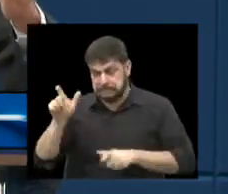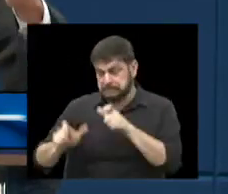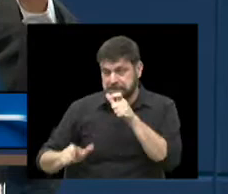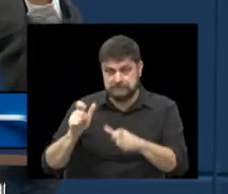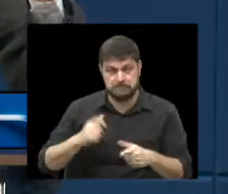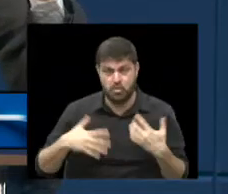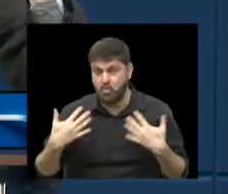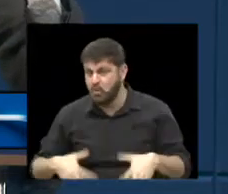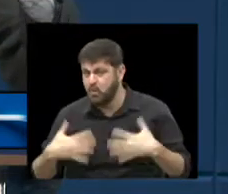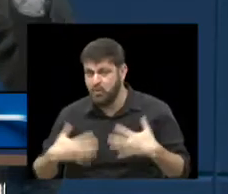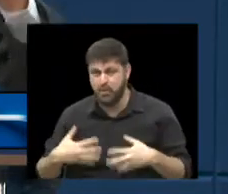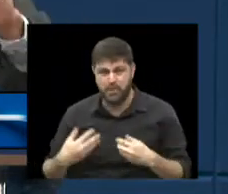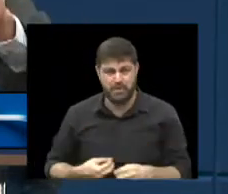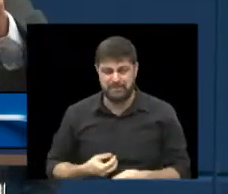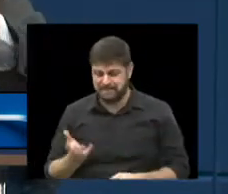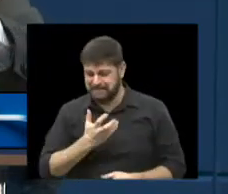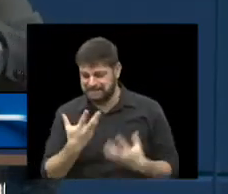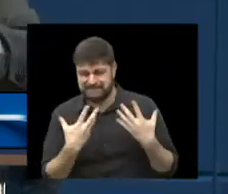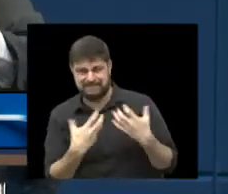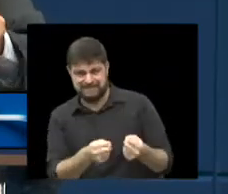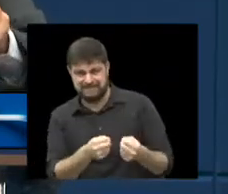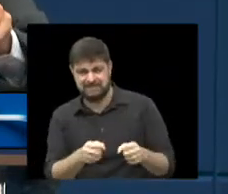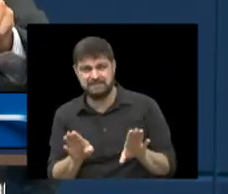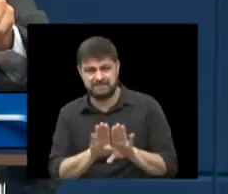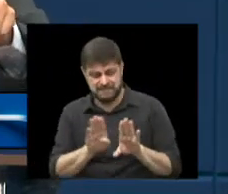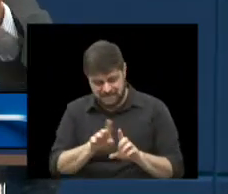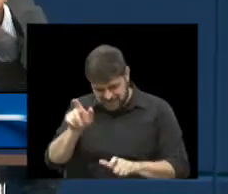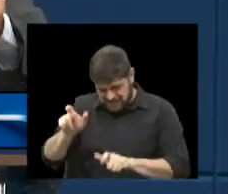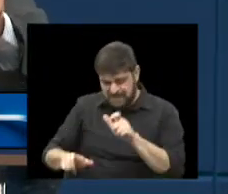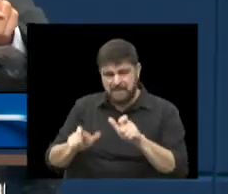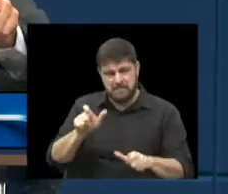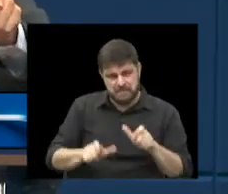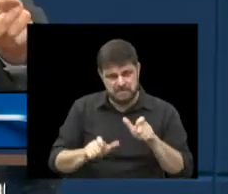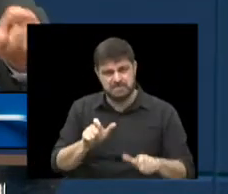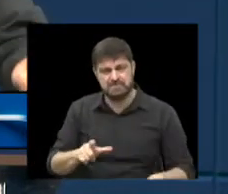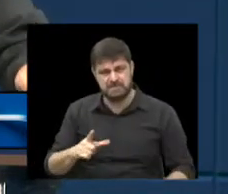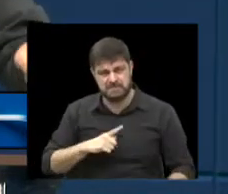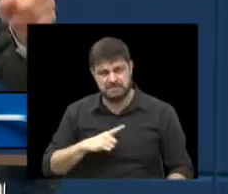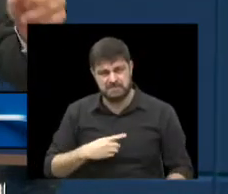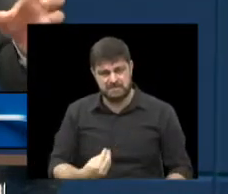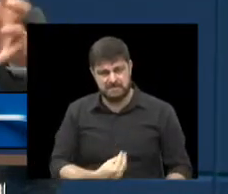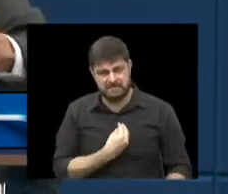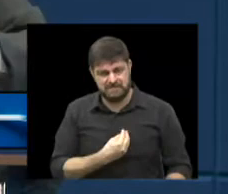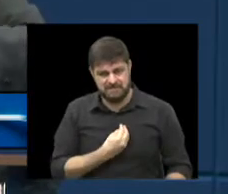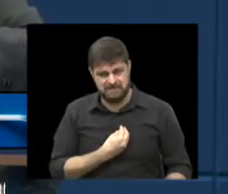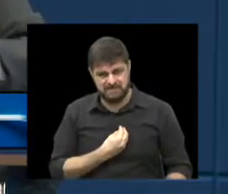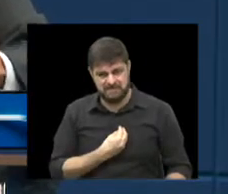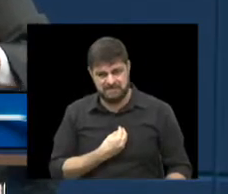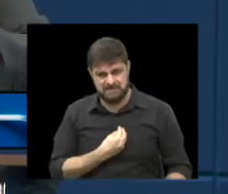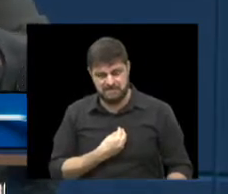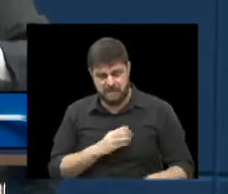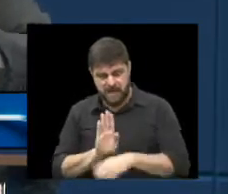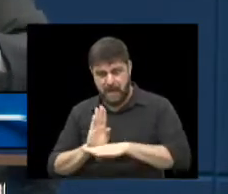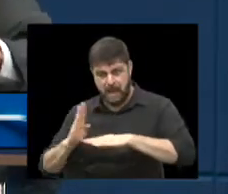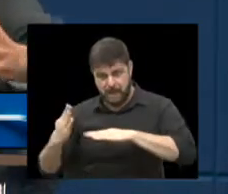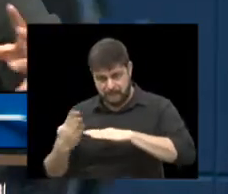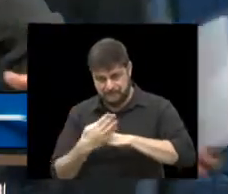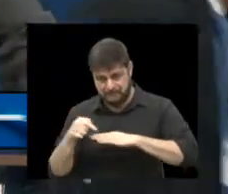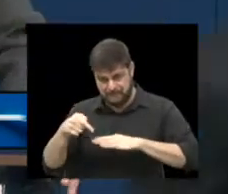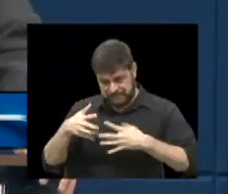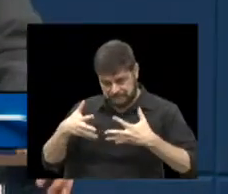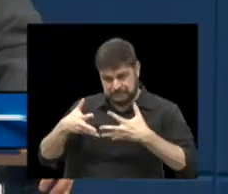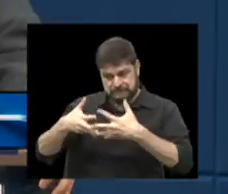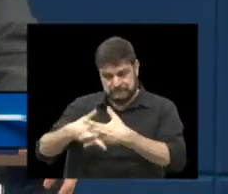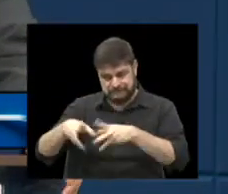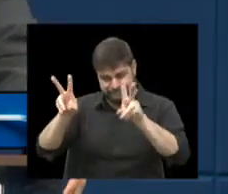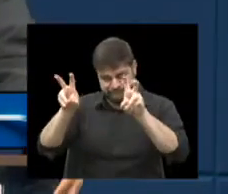modo contrário, inclusive moradores, alguns moradores, inclusive de bairros que são mais polêmicos,